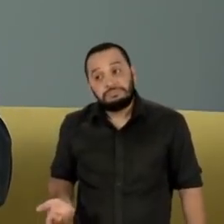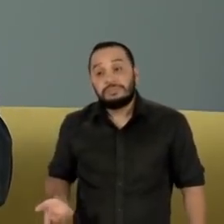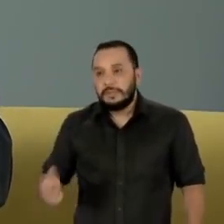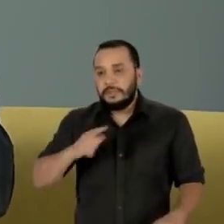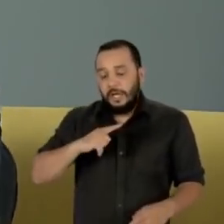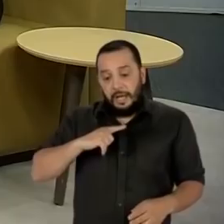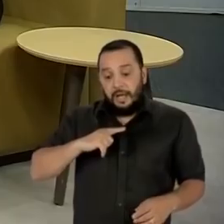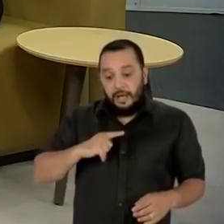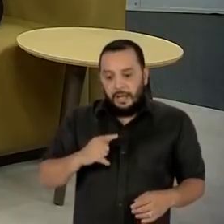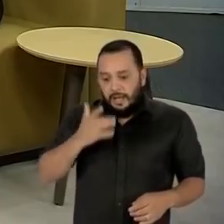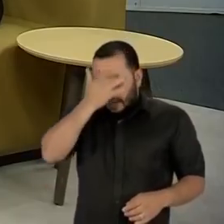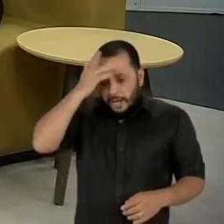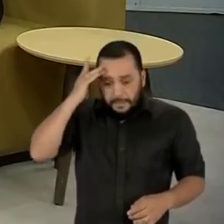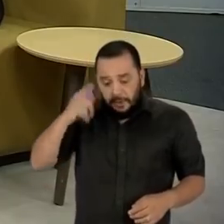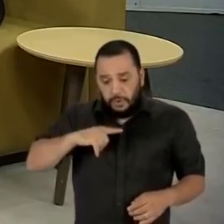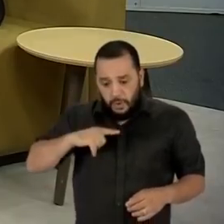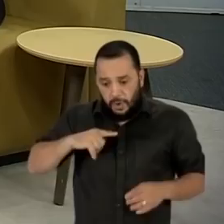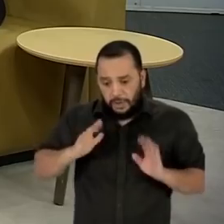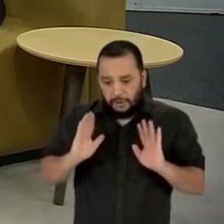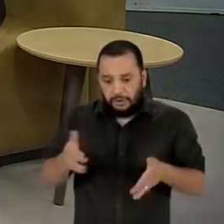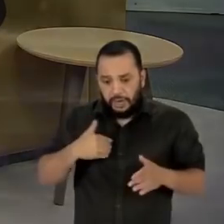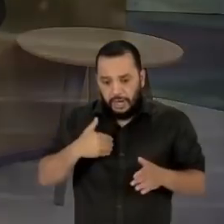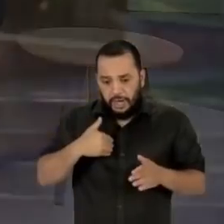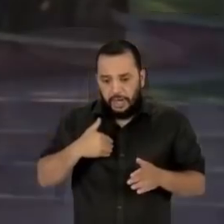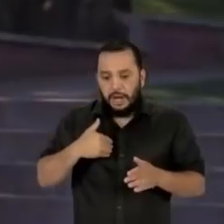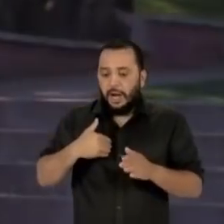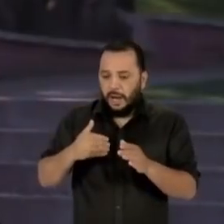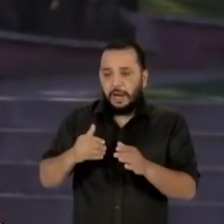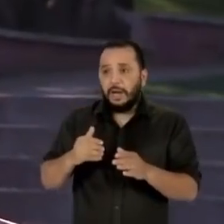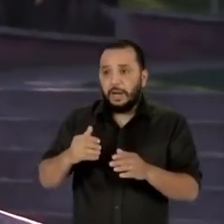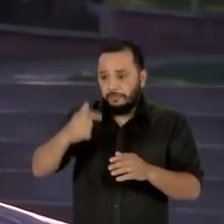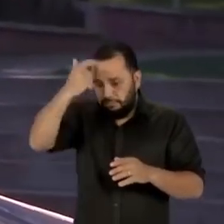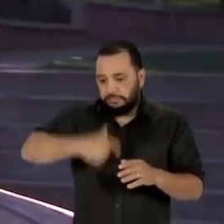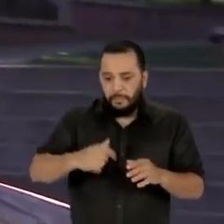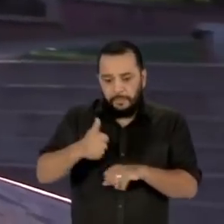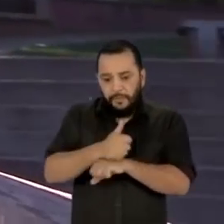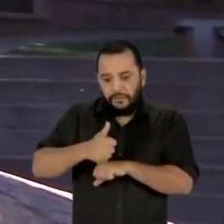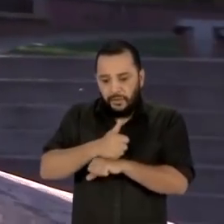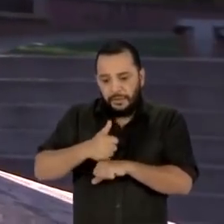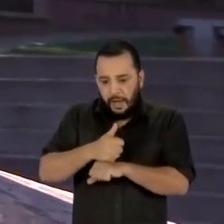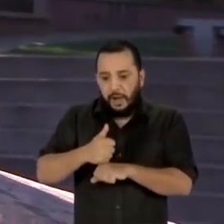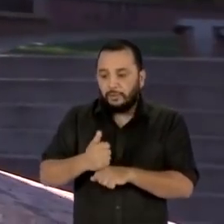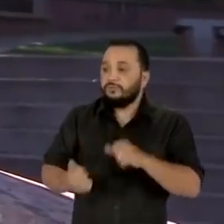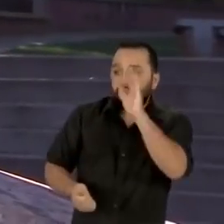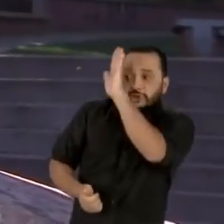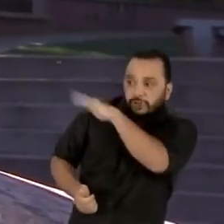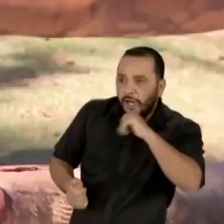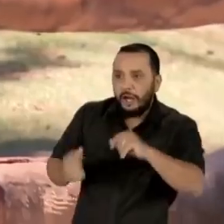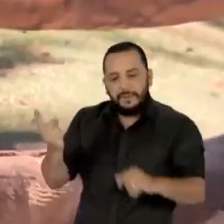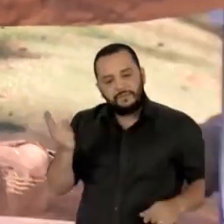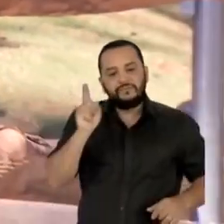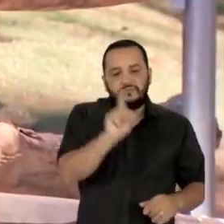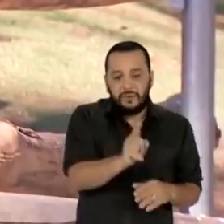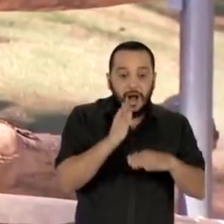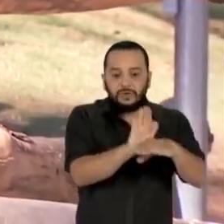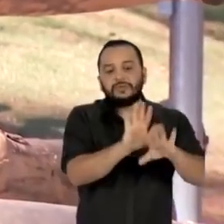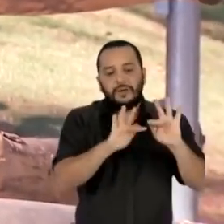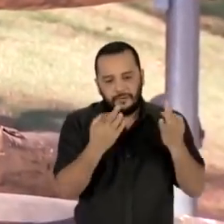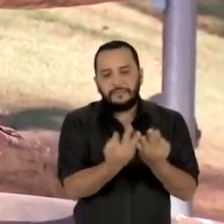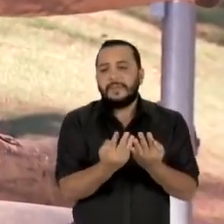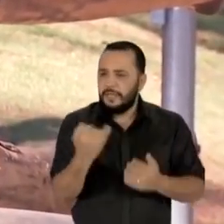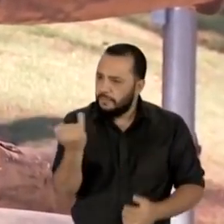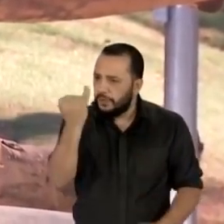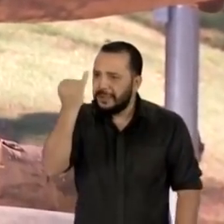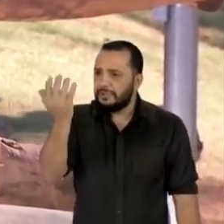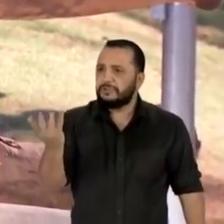vai estar mais próxima da família é uma das pessoas a quem a família pode recuperar o primeiro socorro socorro mesmo e o que é